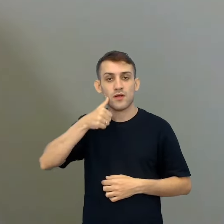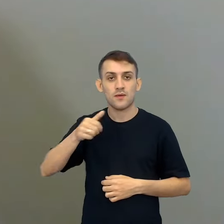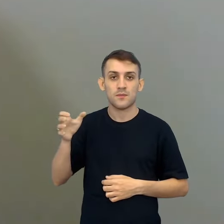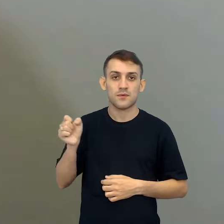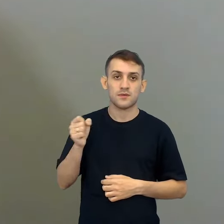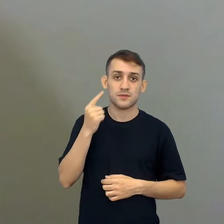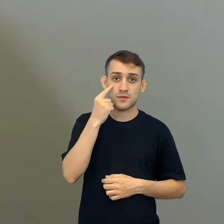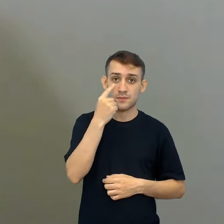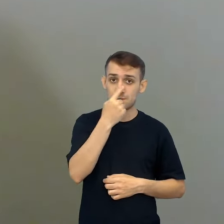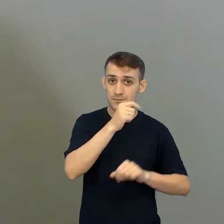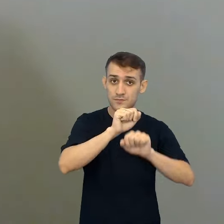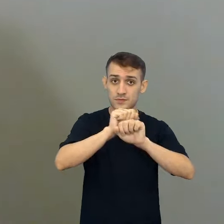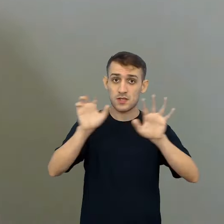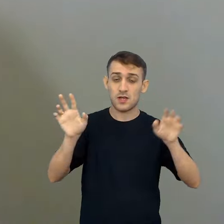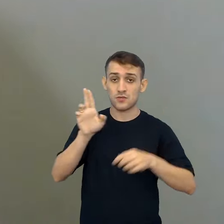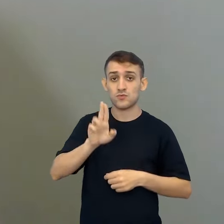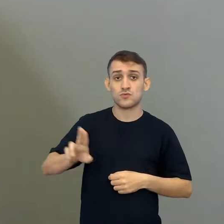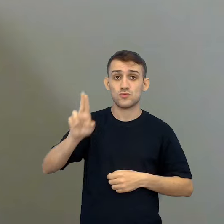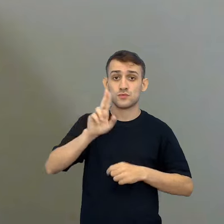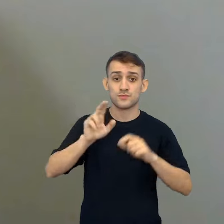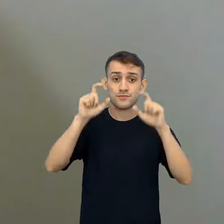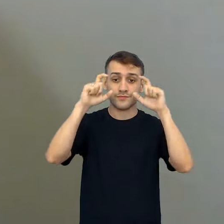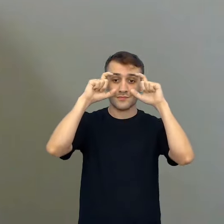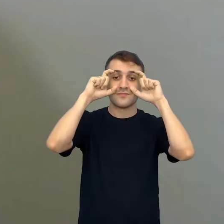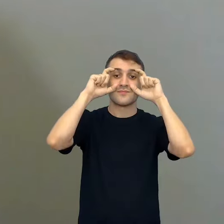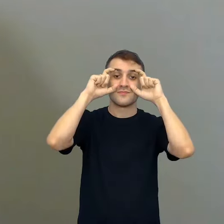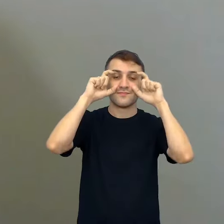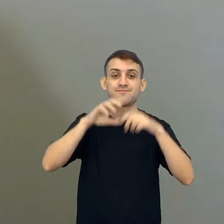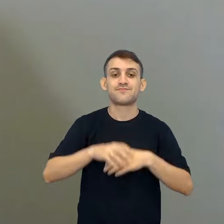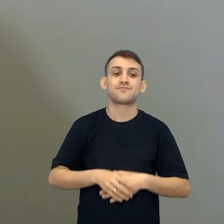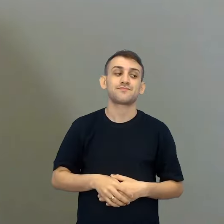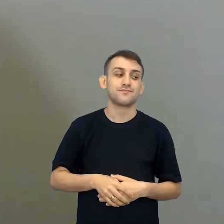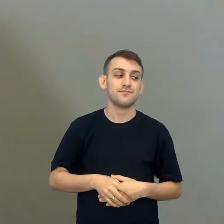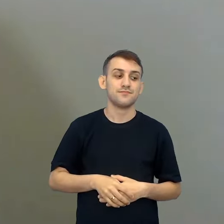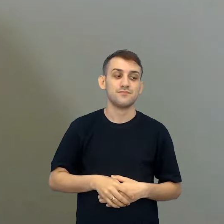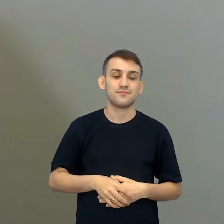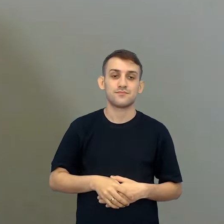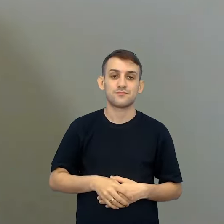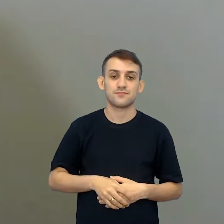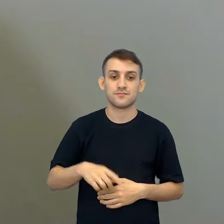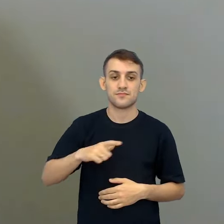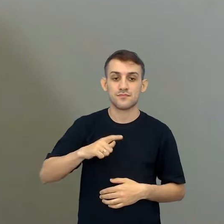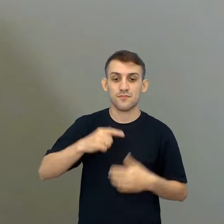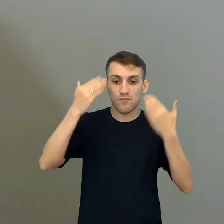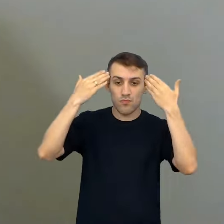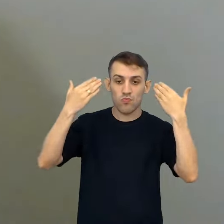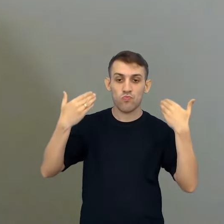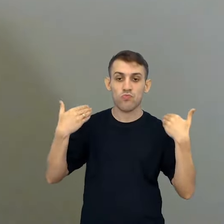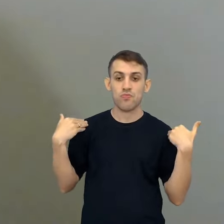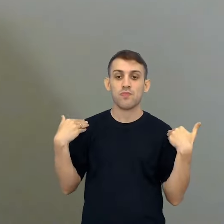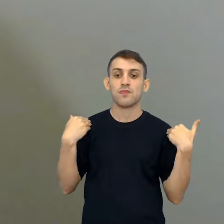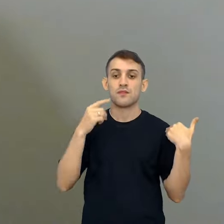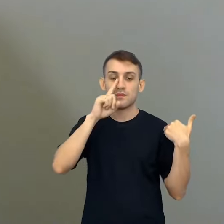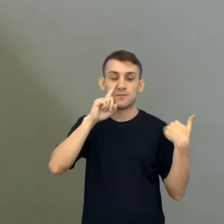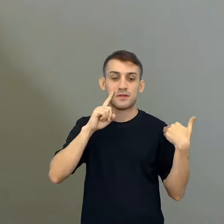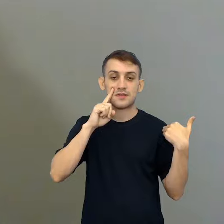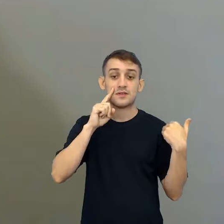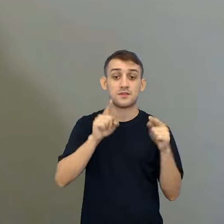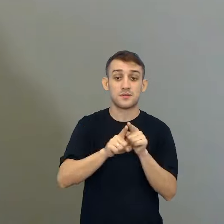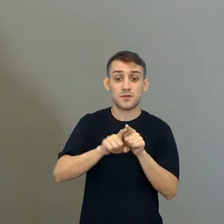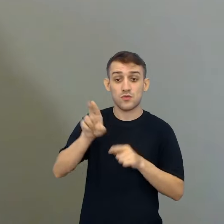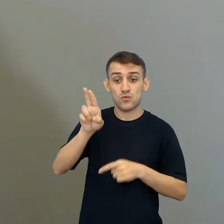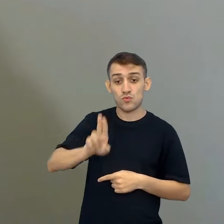de olhos claros, estou usando um óculos de aro transparente, tenho os cabelos loiros até a altura dos ombros,